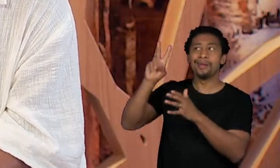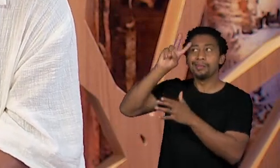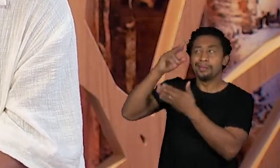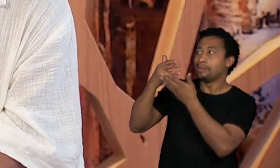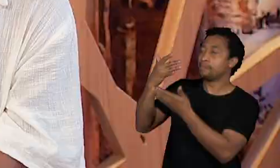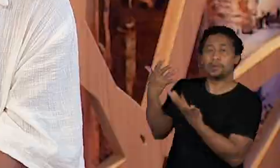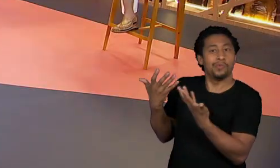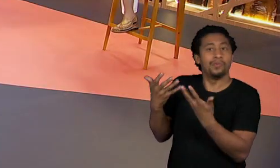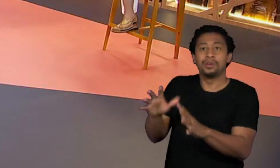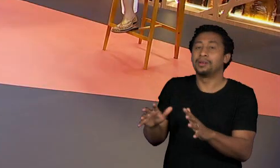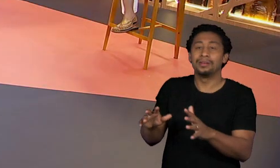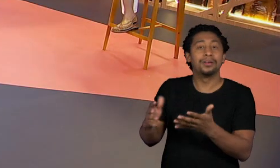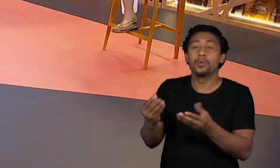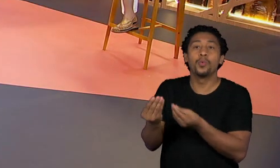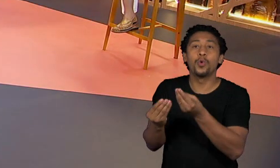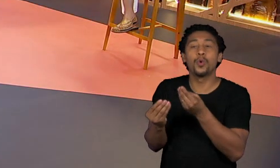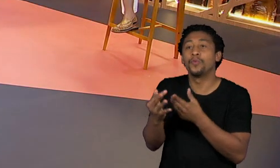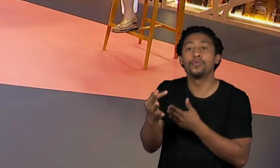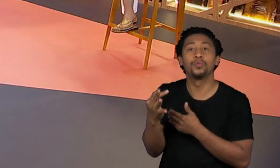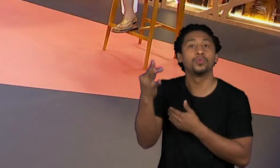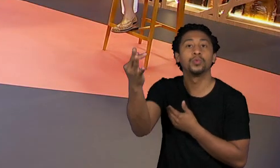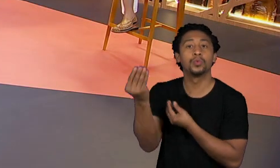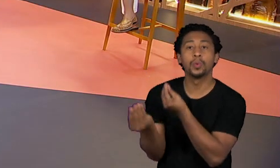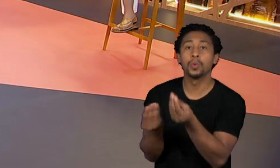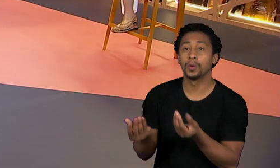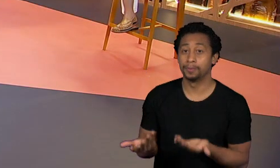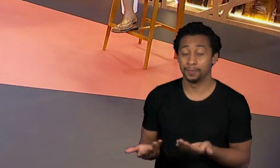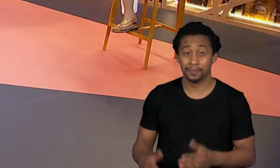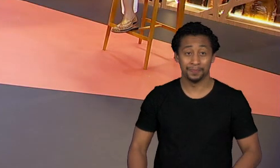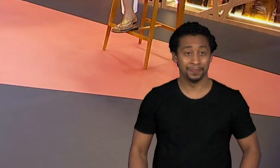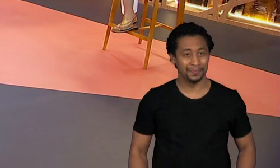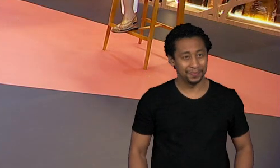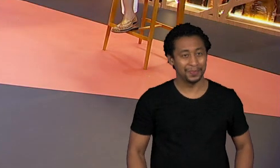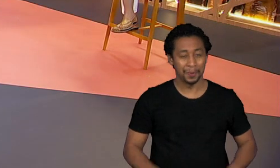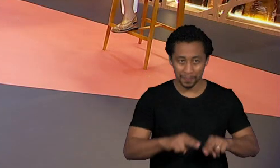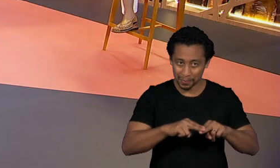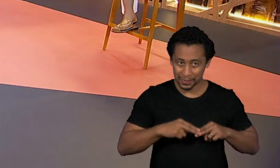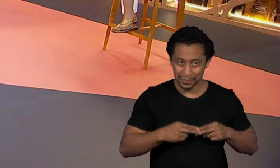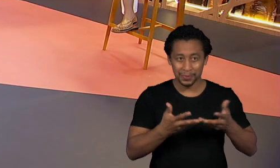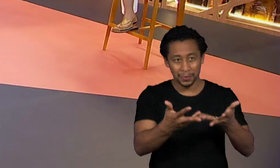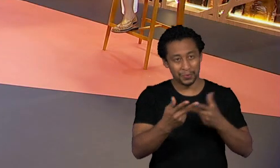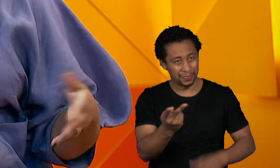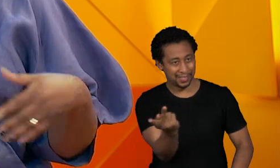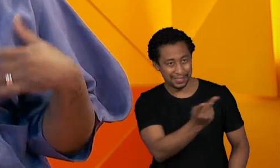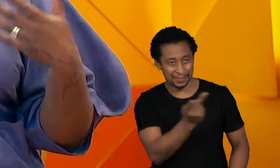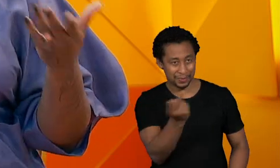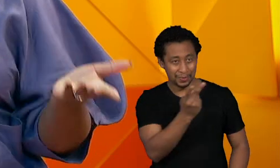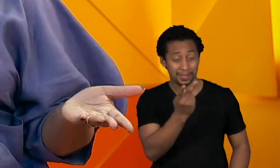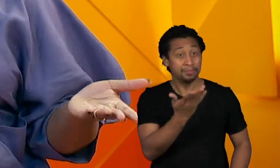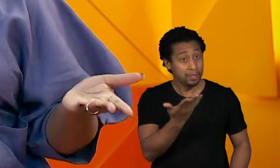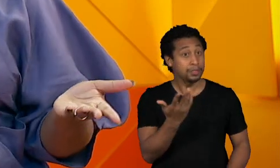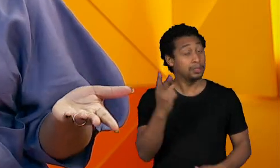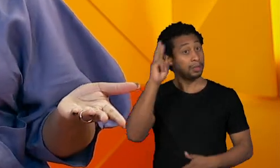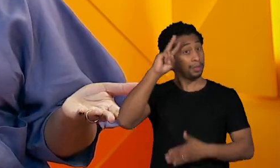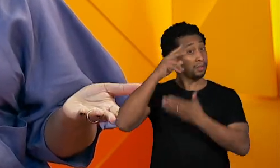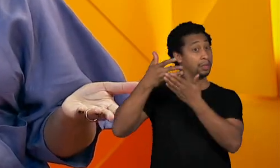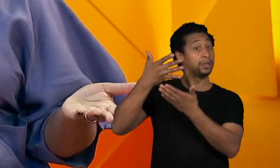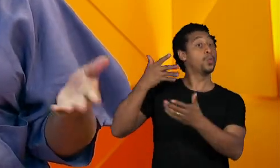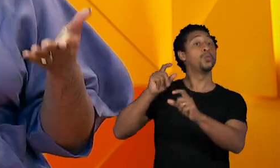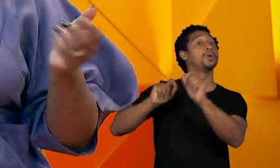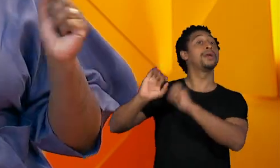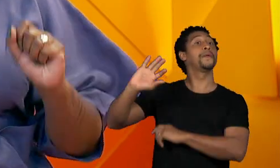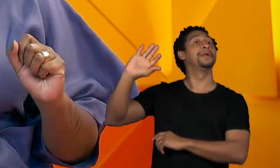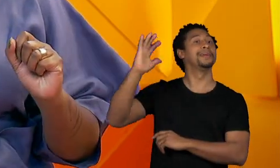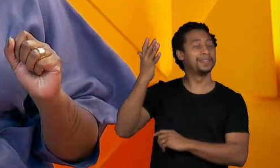toda a população. E é por isso que nós reunimos vocês aqui, para que a gente pudesse revelar alguma dessas histórias. E que tal se a gente